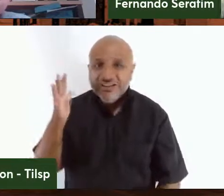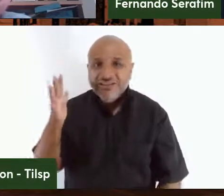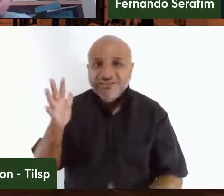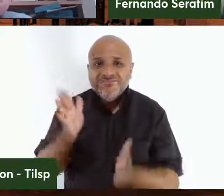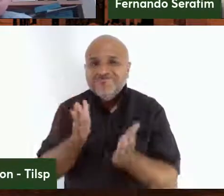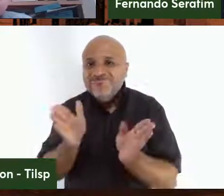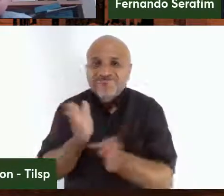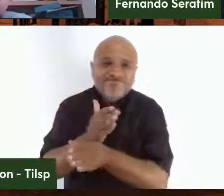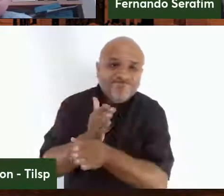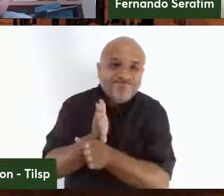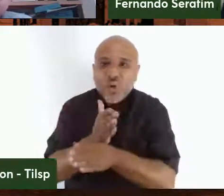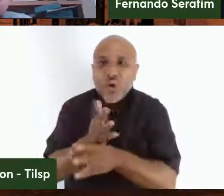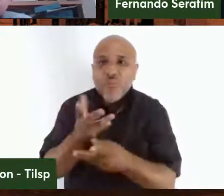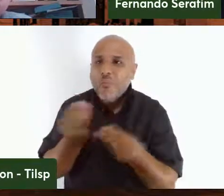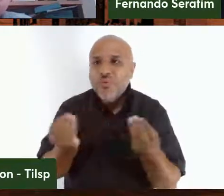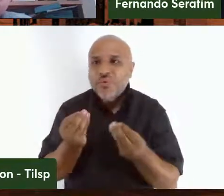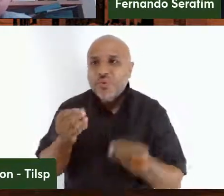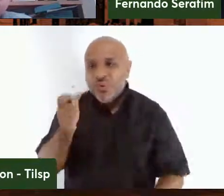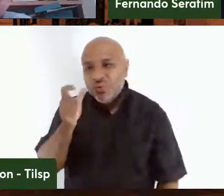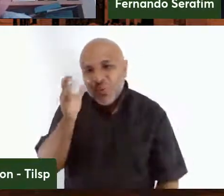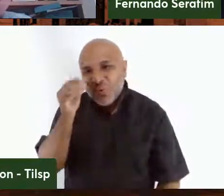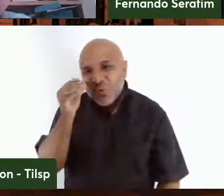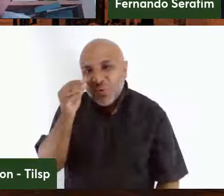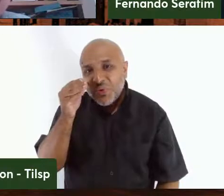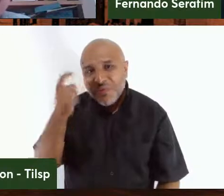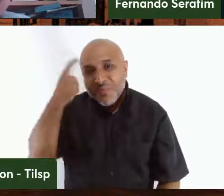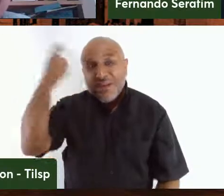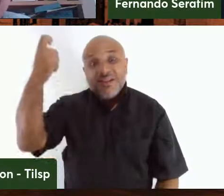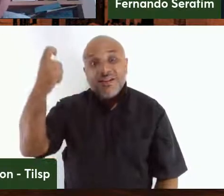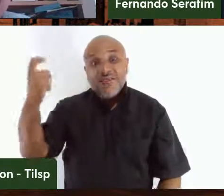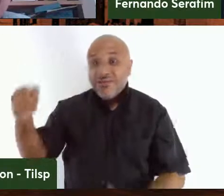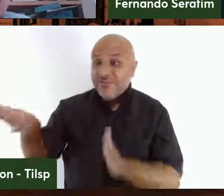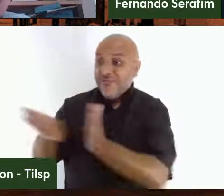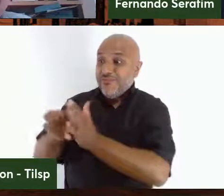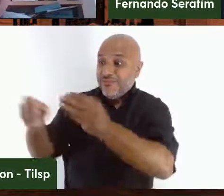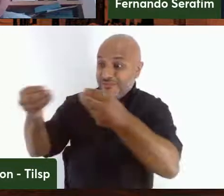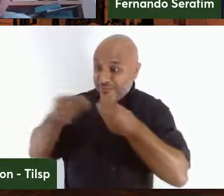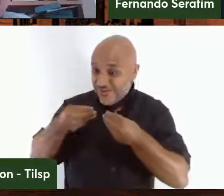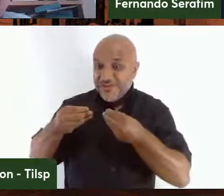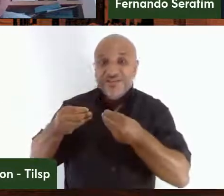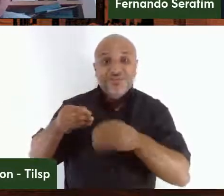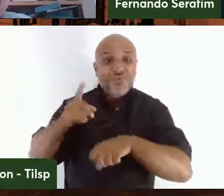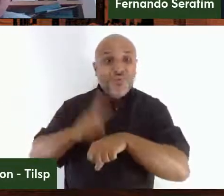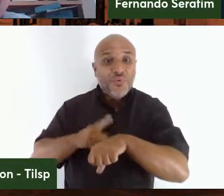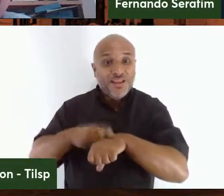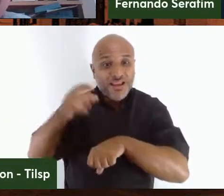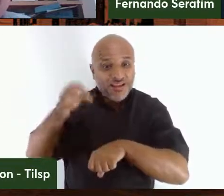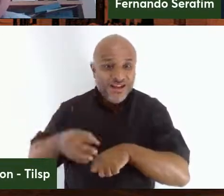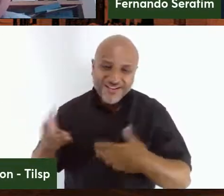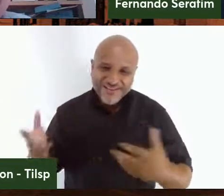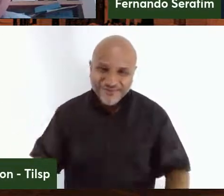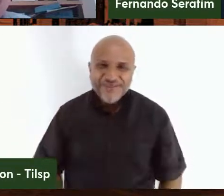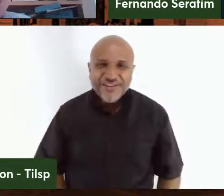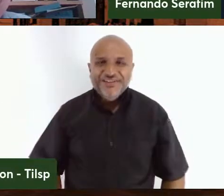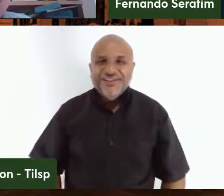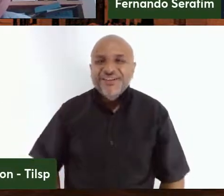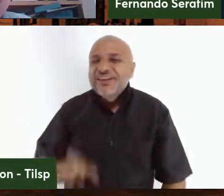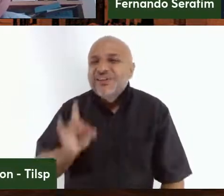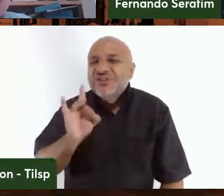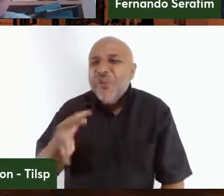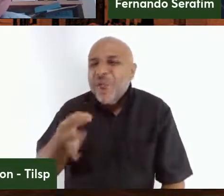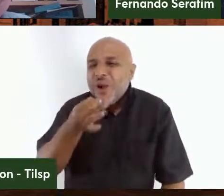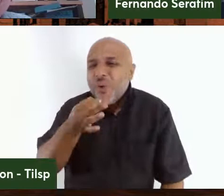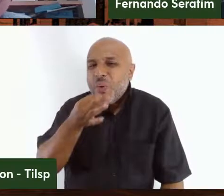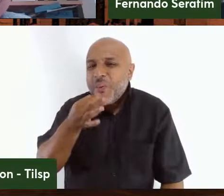ambiguidade. Muito curioso pensar nisso. Achei incrível quanto a mensagem chegou no momento exato aqui. Enfim, né? Só para comentar